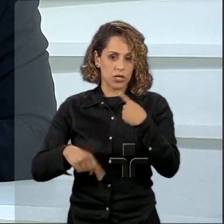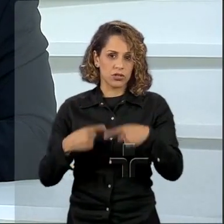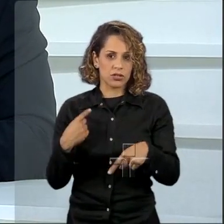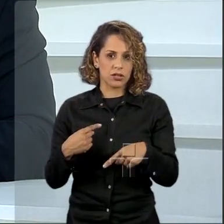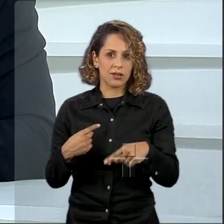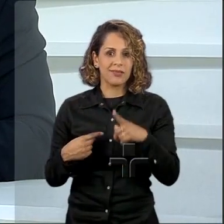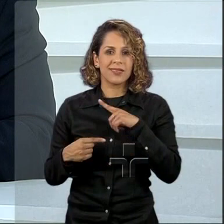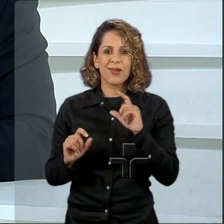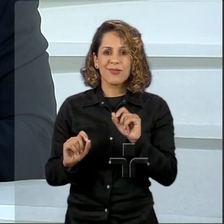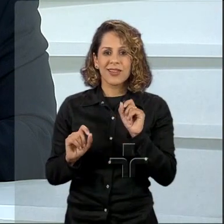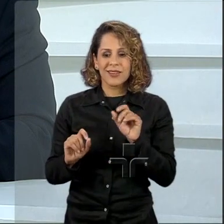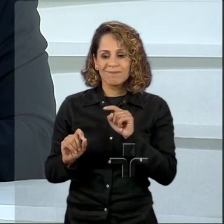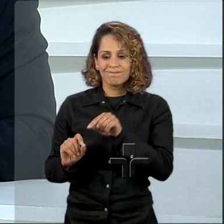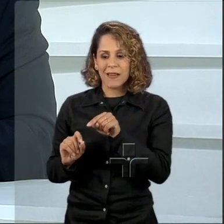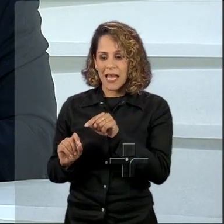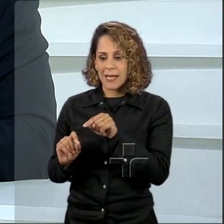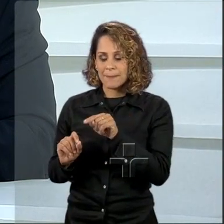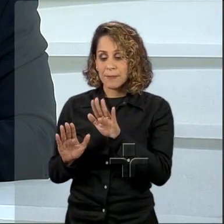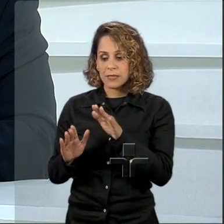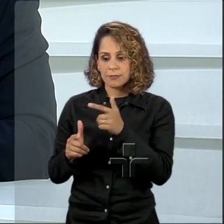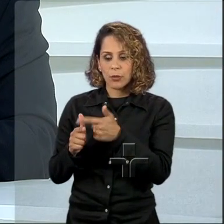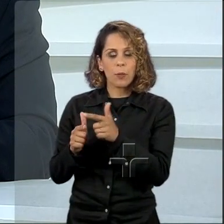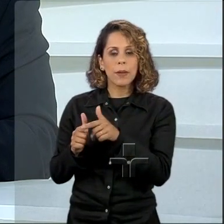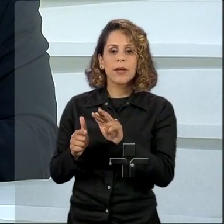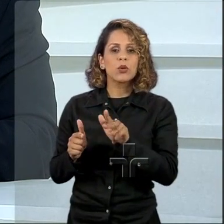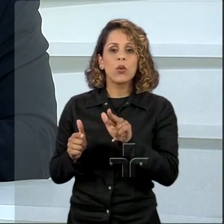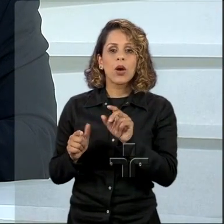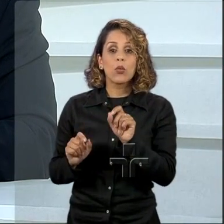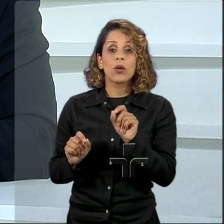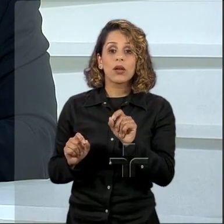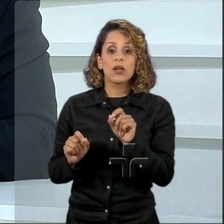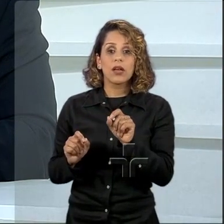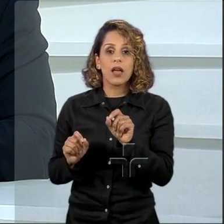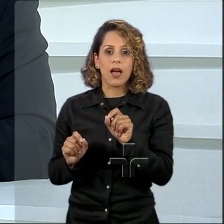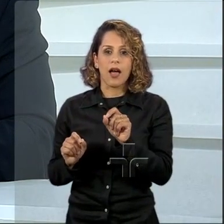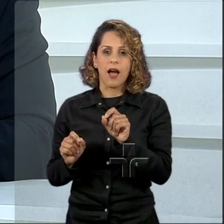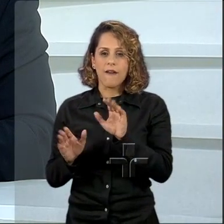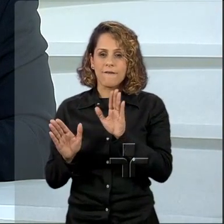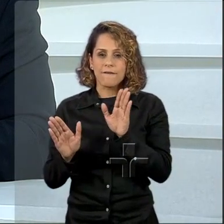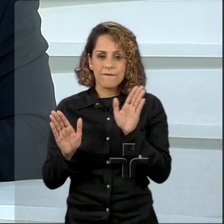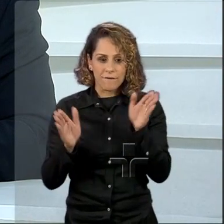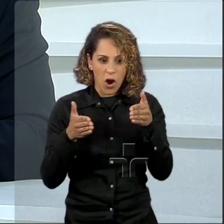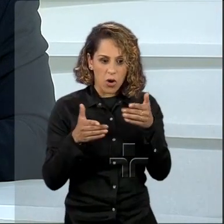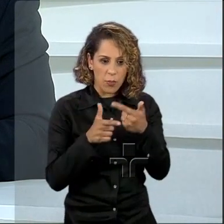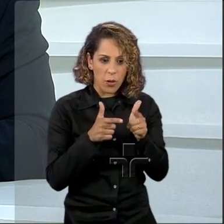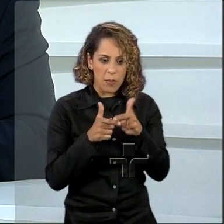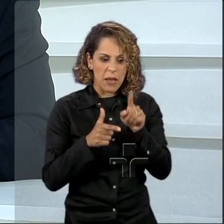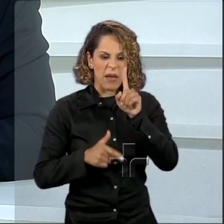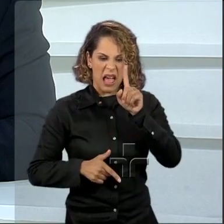que nunca foi um problema, que é o processo de votação. É isso aí. Ou seja, isso aí não era